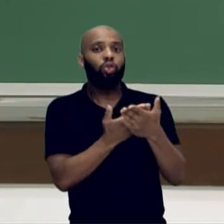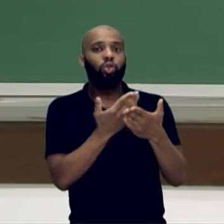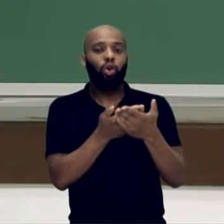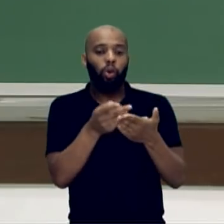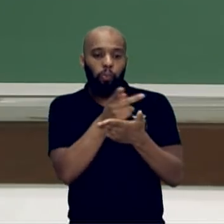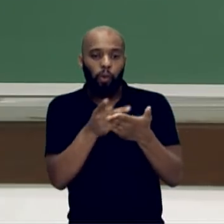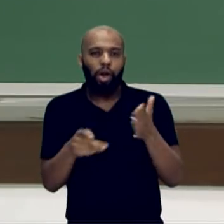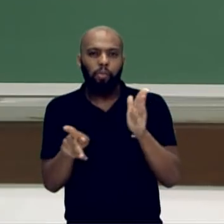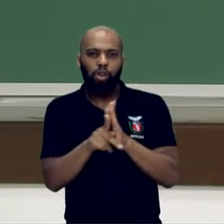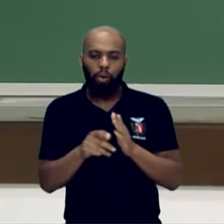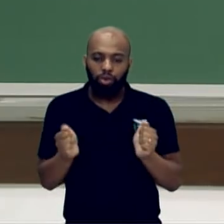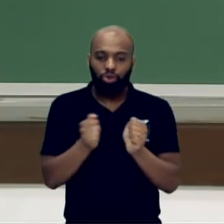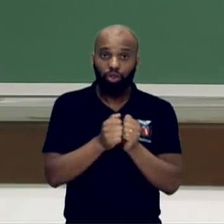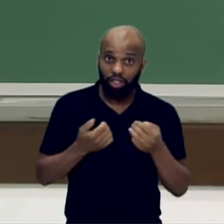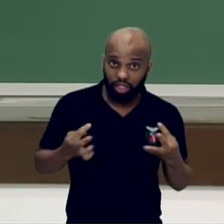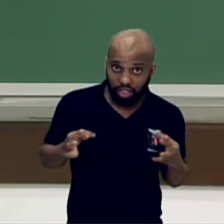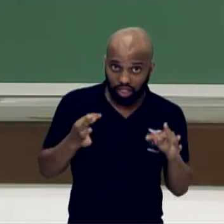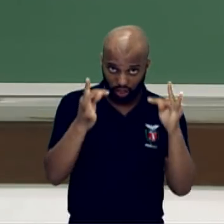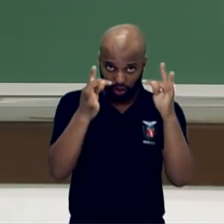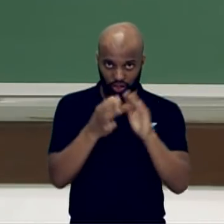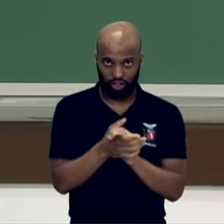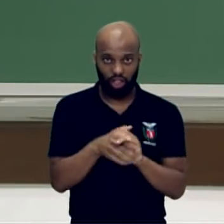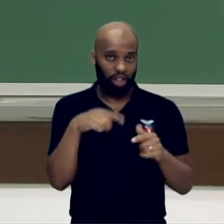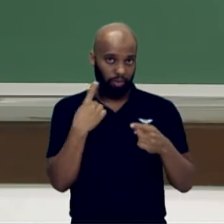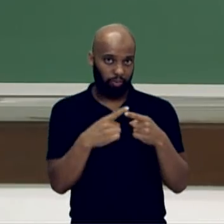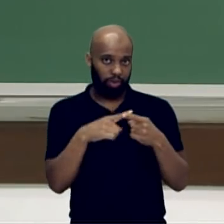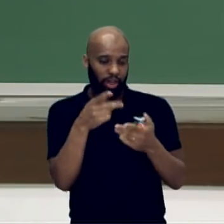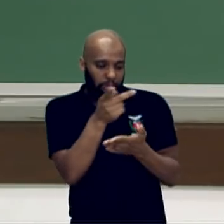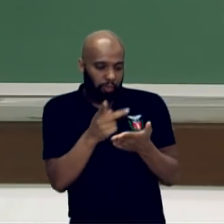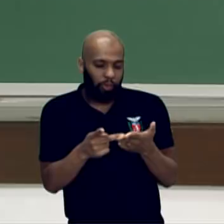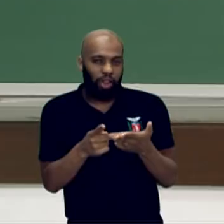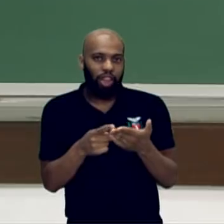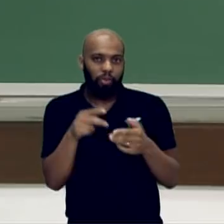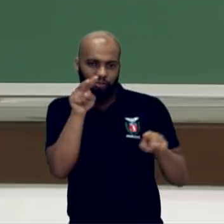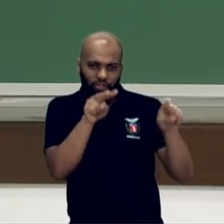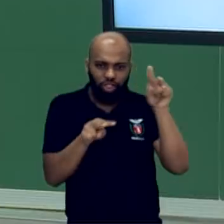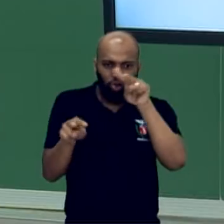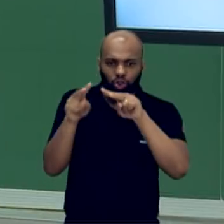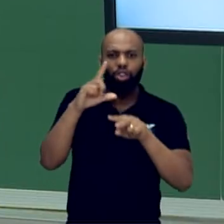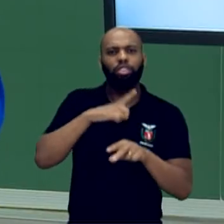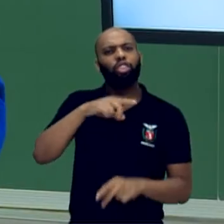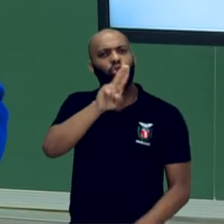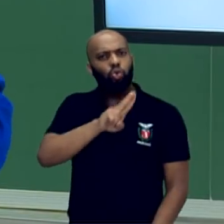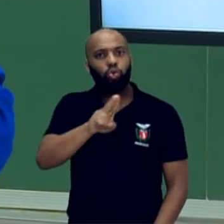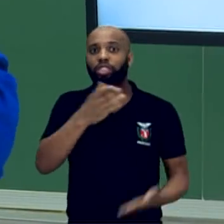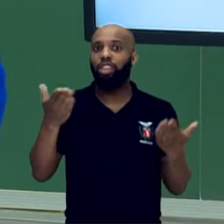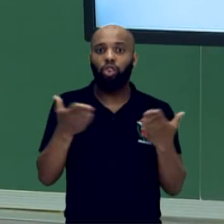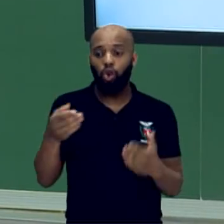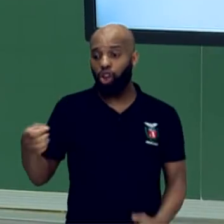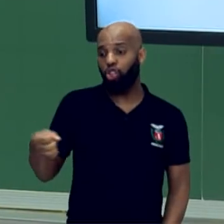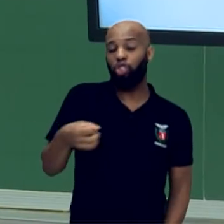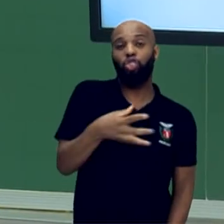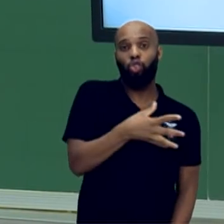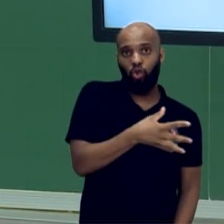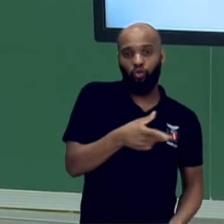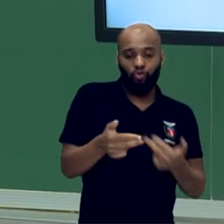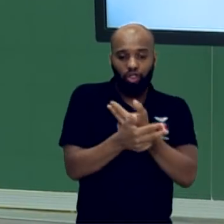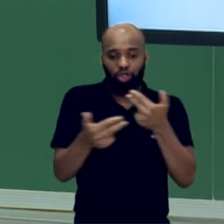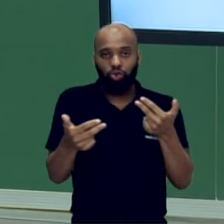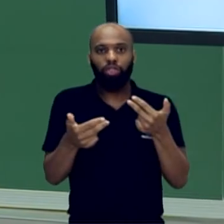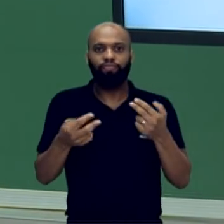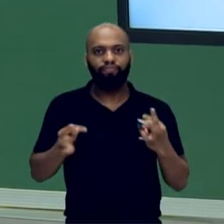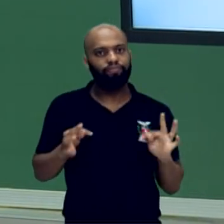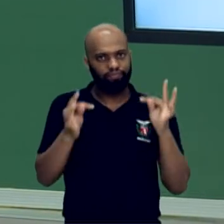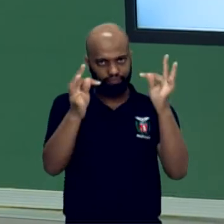cyberpoemas. Por quê? Porque esses poemas visuais, eles são muito utilizados nessas novas mídias, as mídias